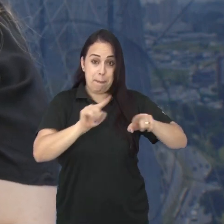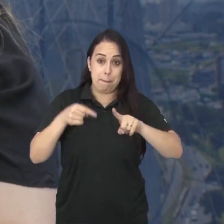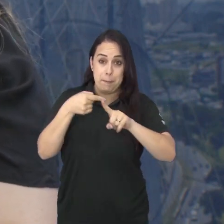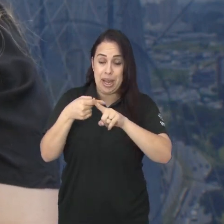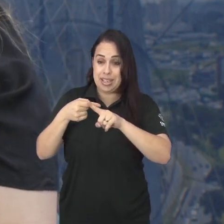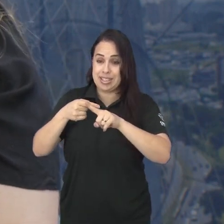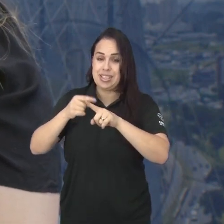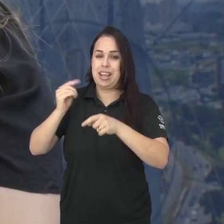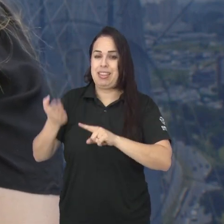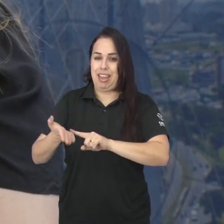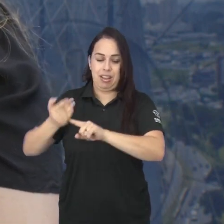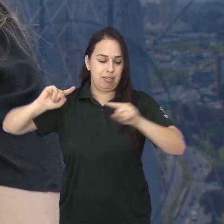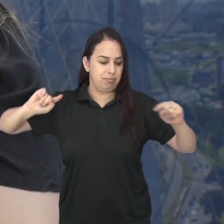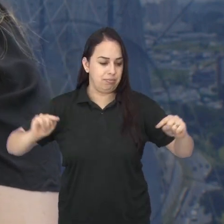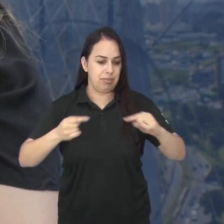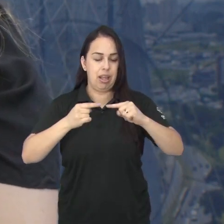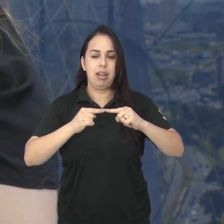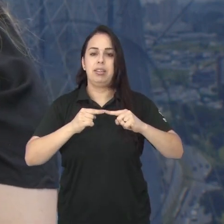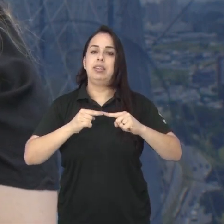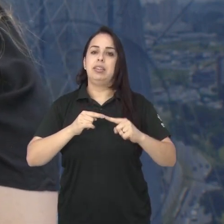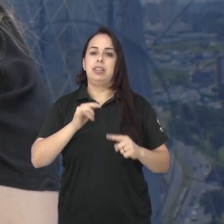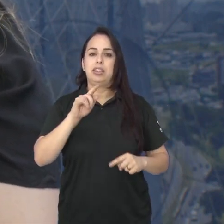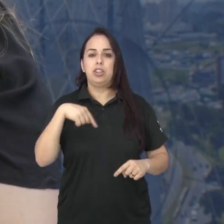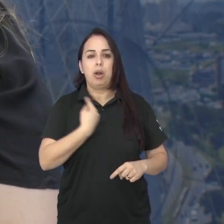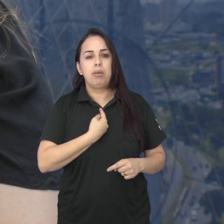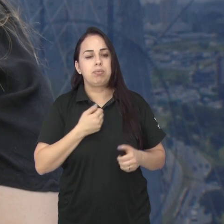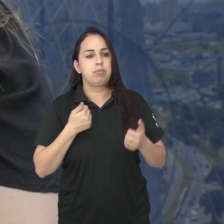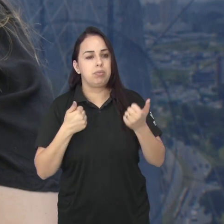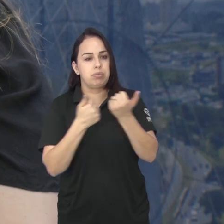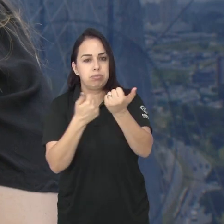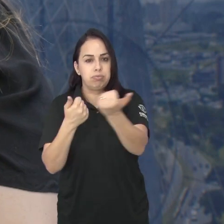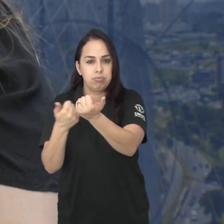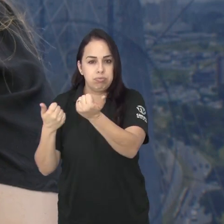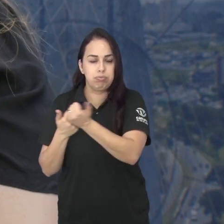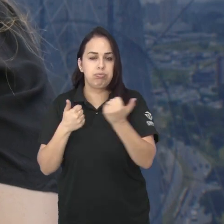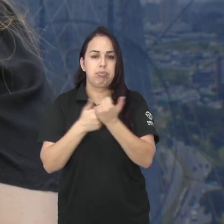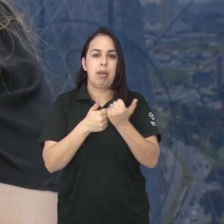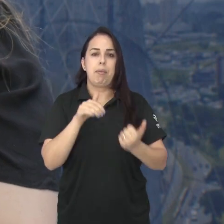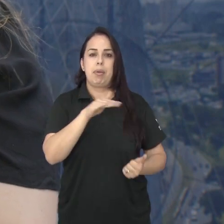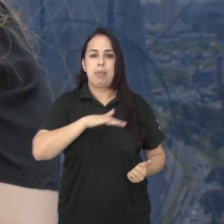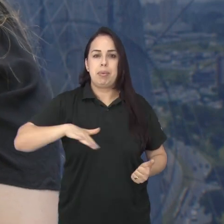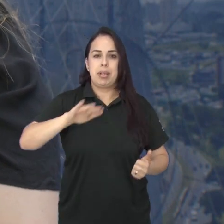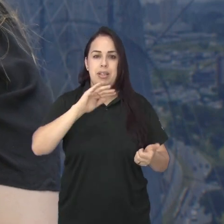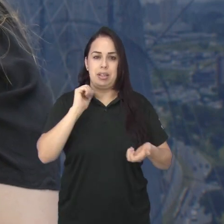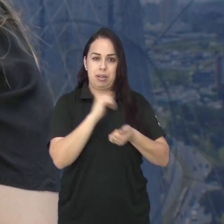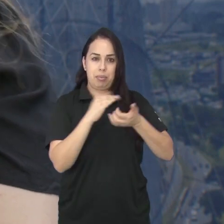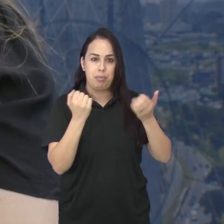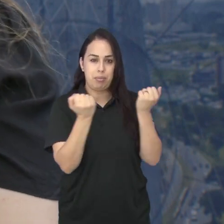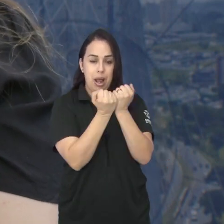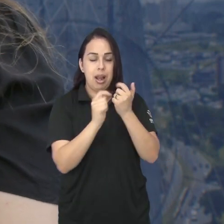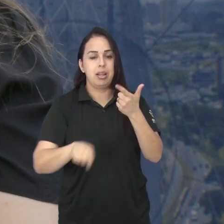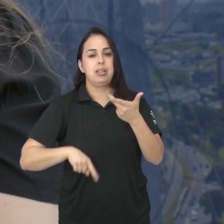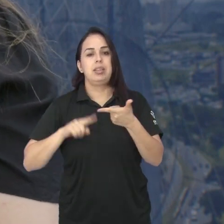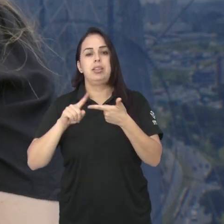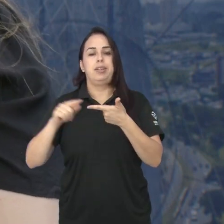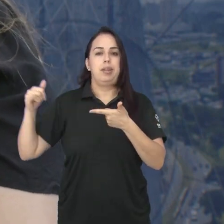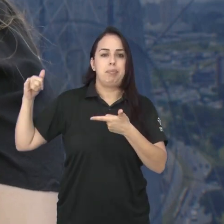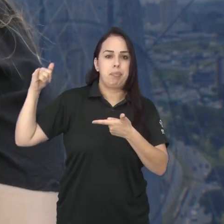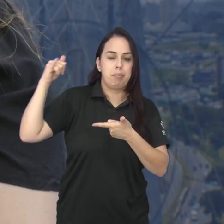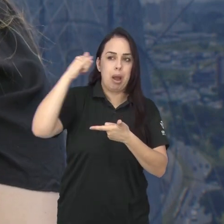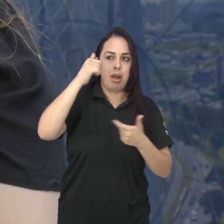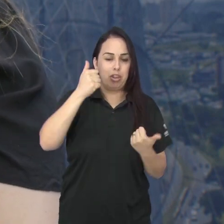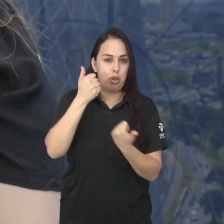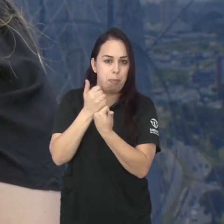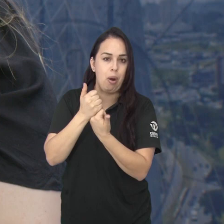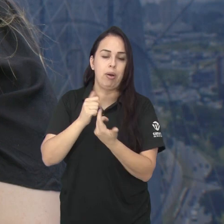essa a missão que nós temos, nós damos suporte aí tanto para a parte de defesa civil, quanto de tráfego aéreo.